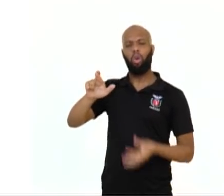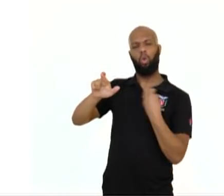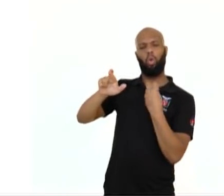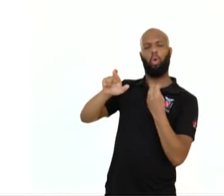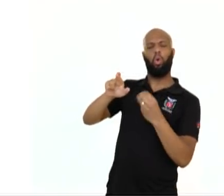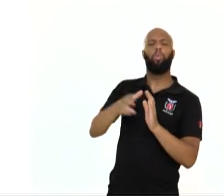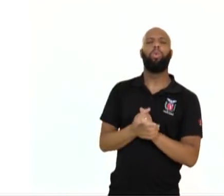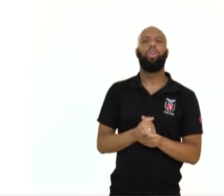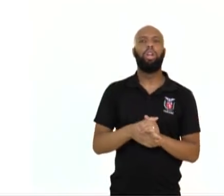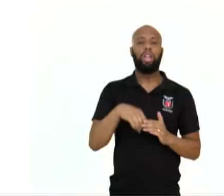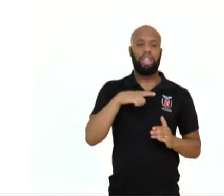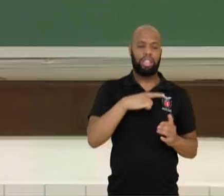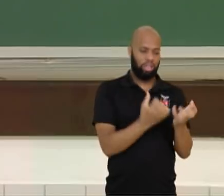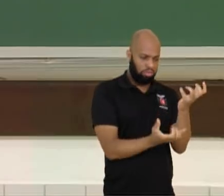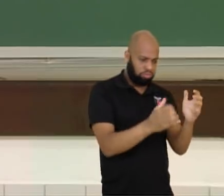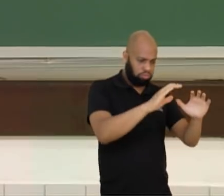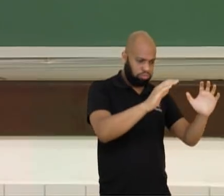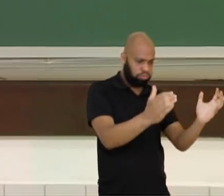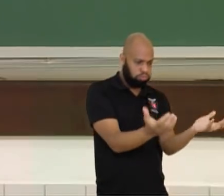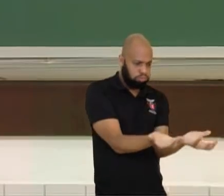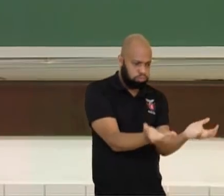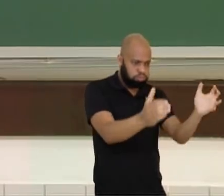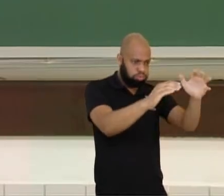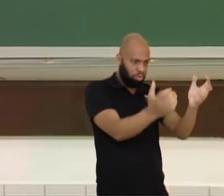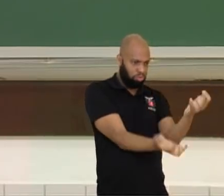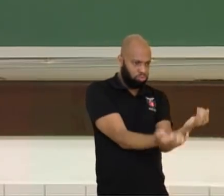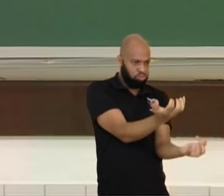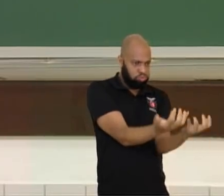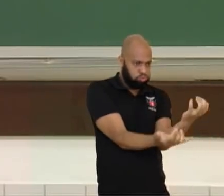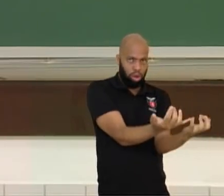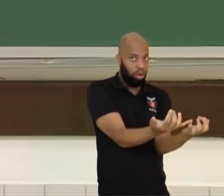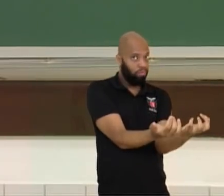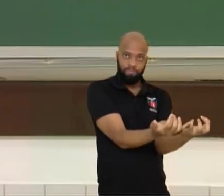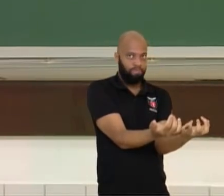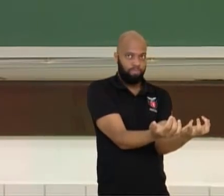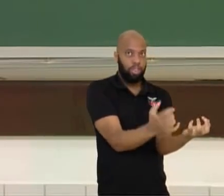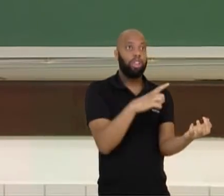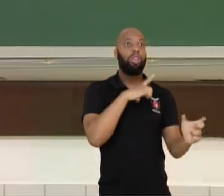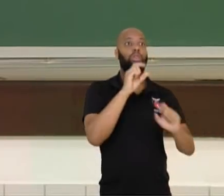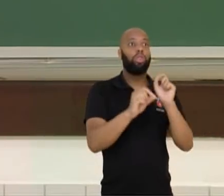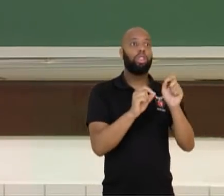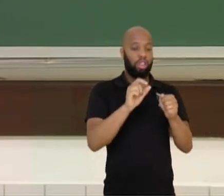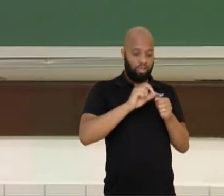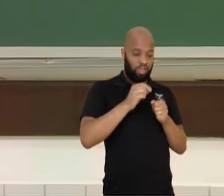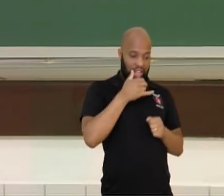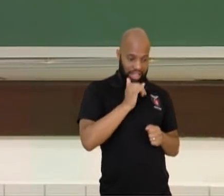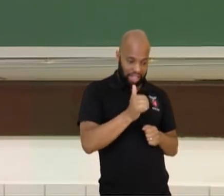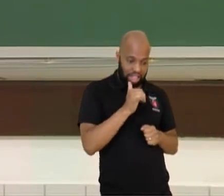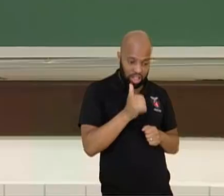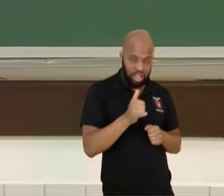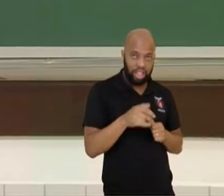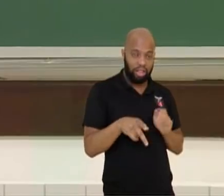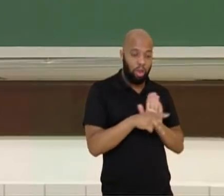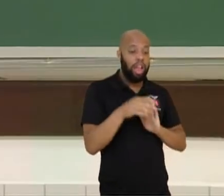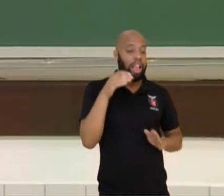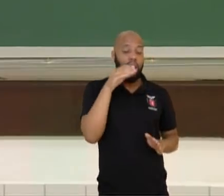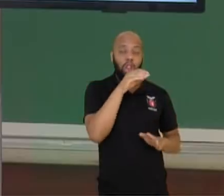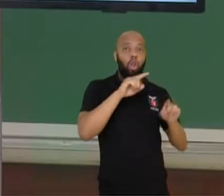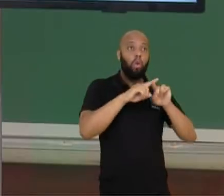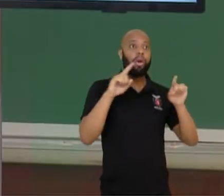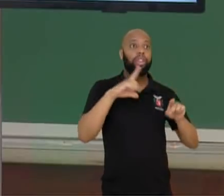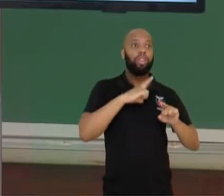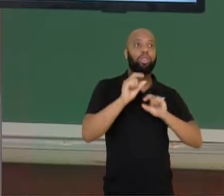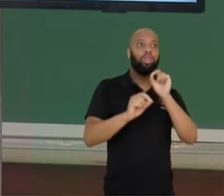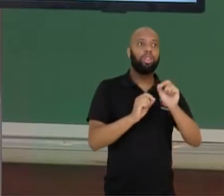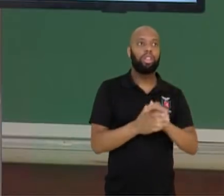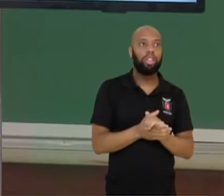ali uma caldeira, uma fornalha para esquentar, ela produz a energia térmica a partir,